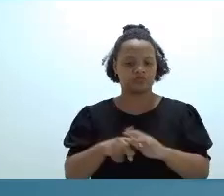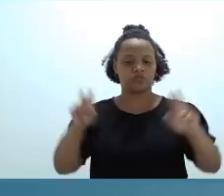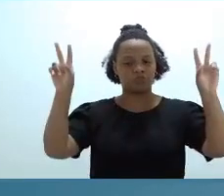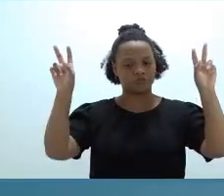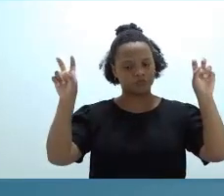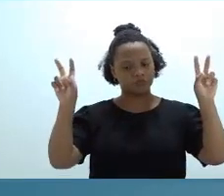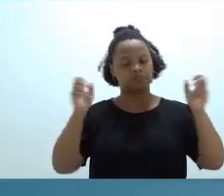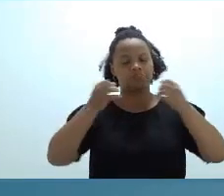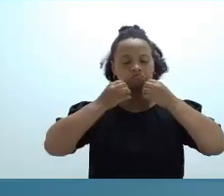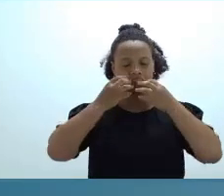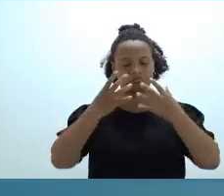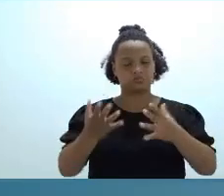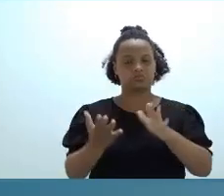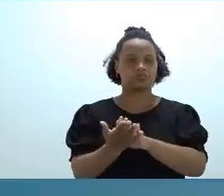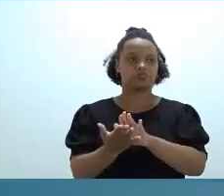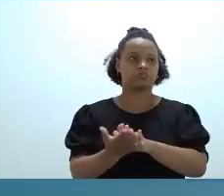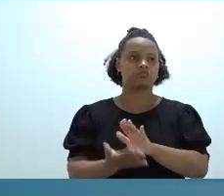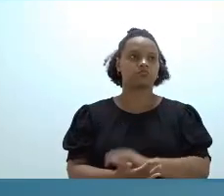tema.